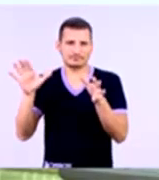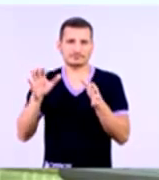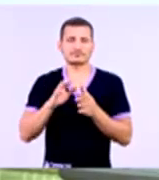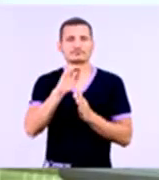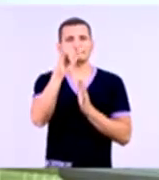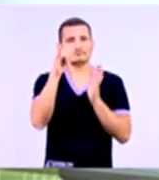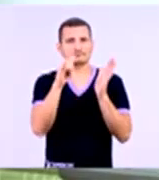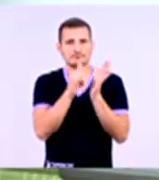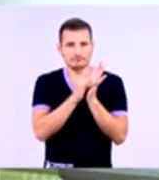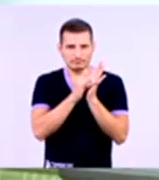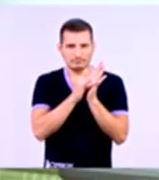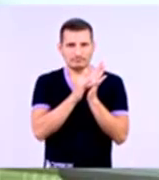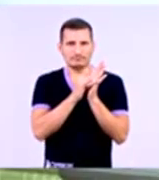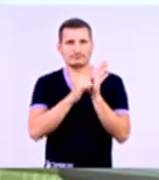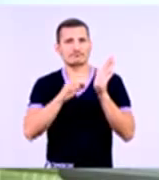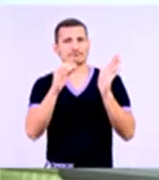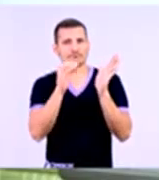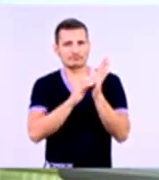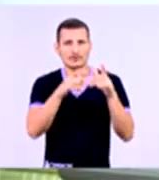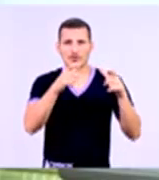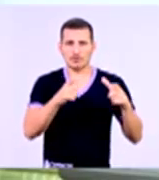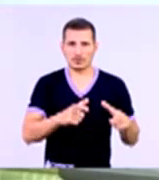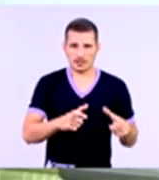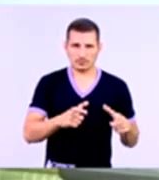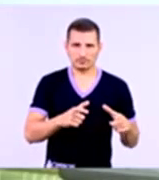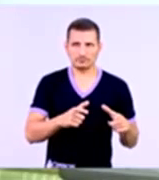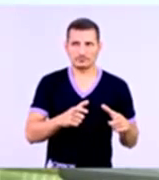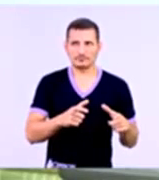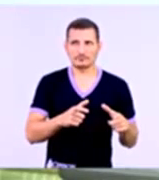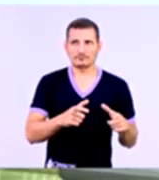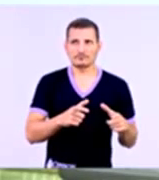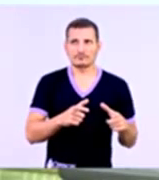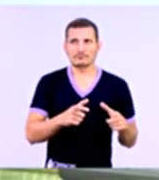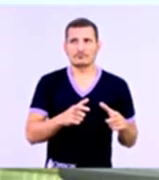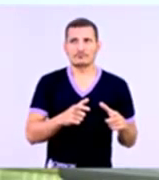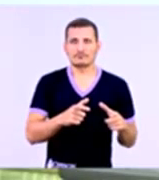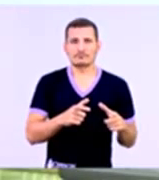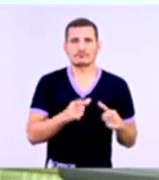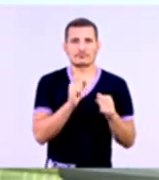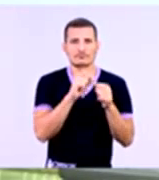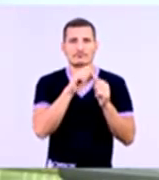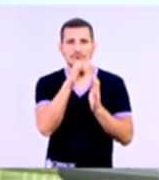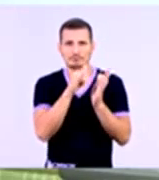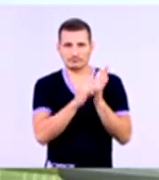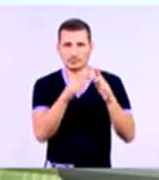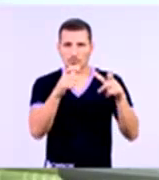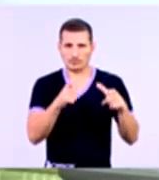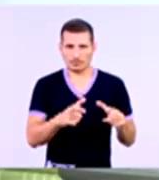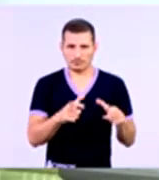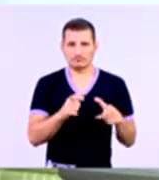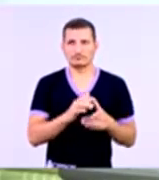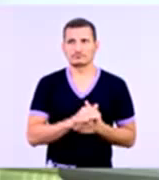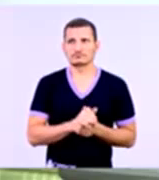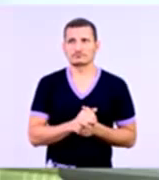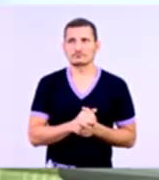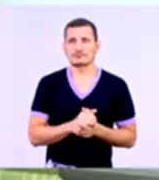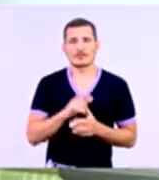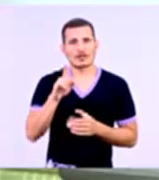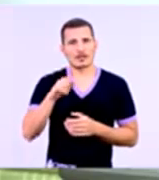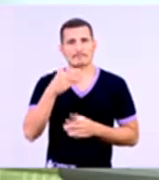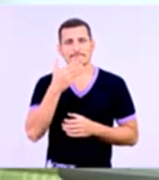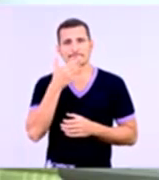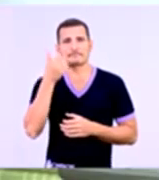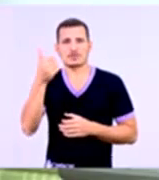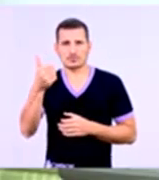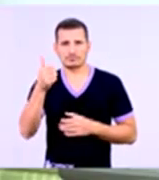Baixar, instalar Local Delivery Network, baixar local, fazer instalação local, sem dúvida, é melhor para